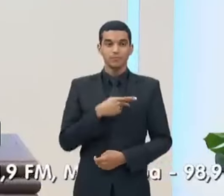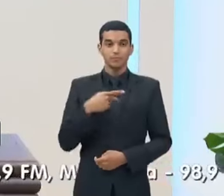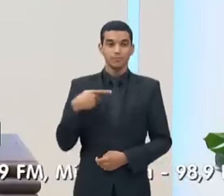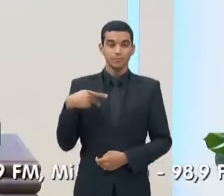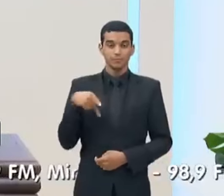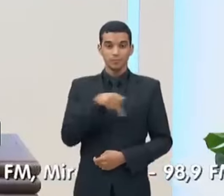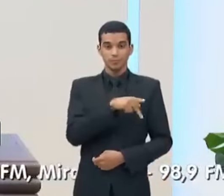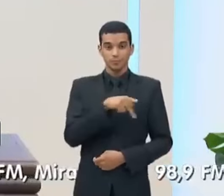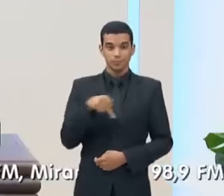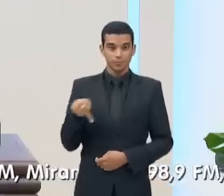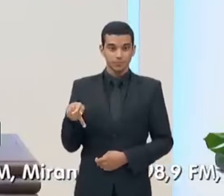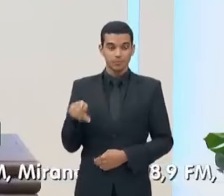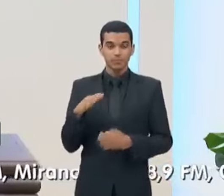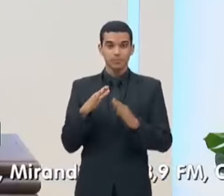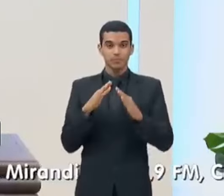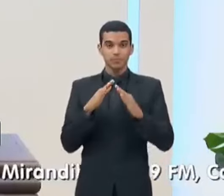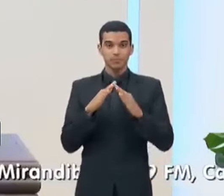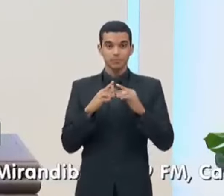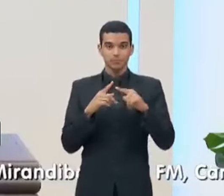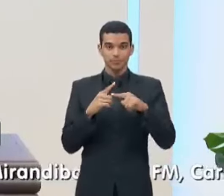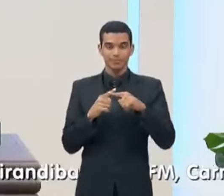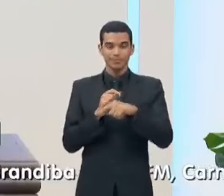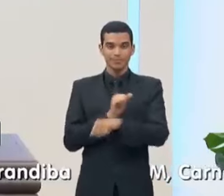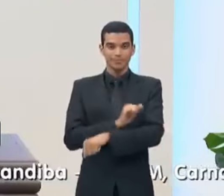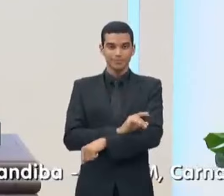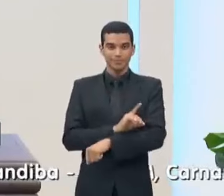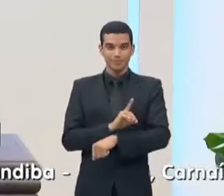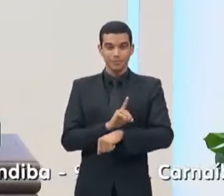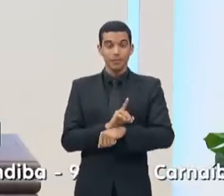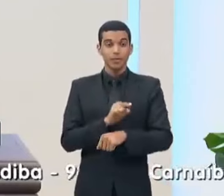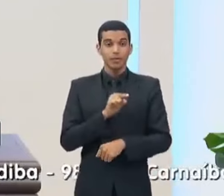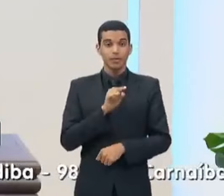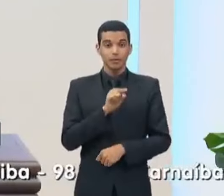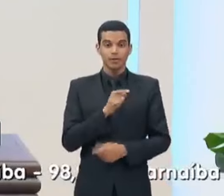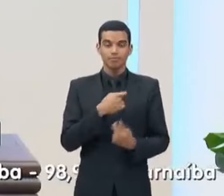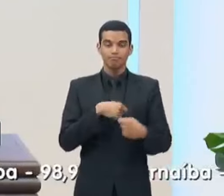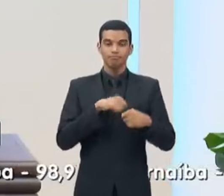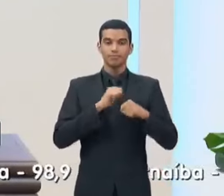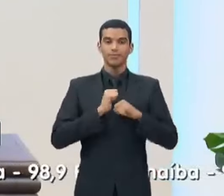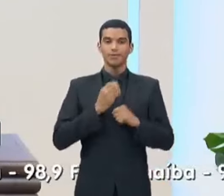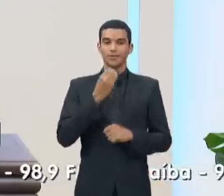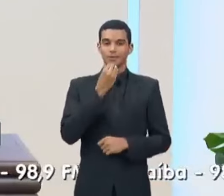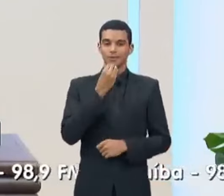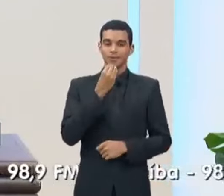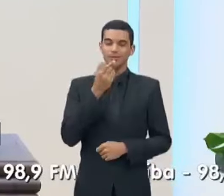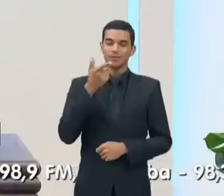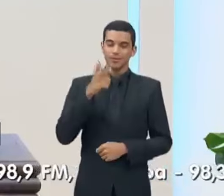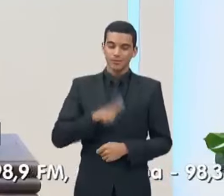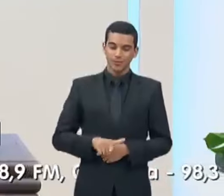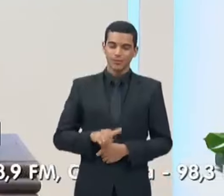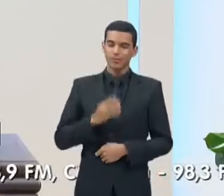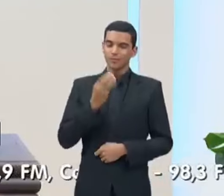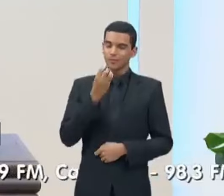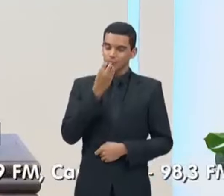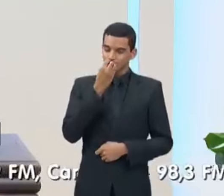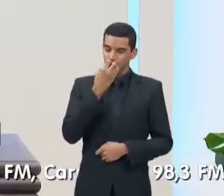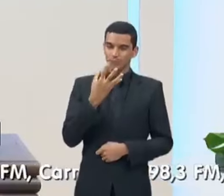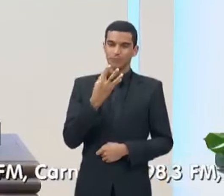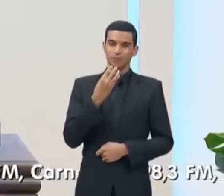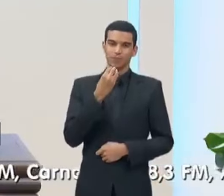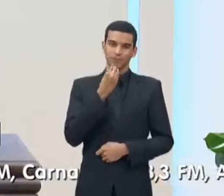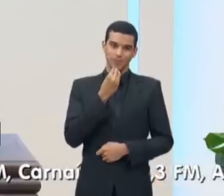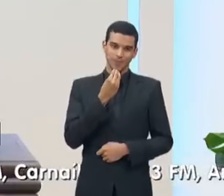presidente, pastor Ailton José Alves, que concede-me mais uma vez esta rica